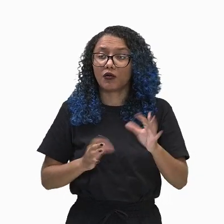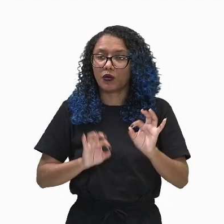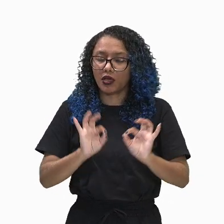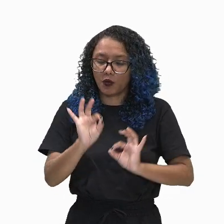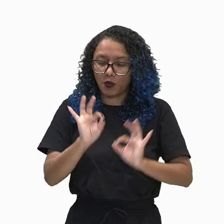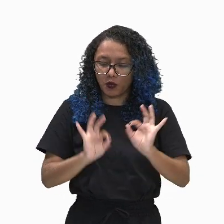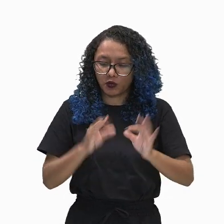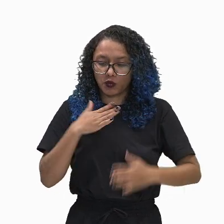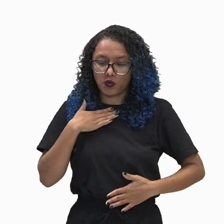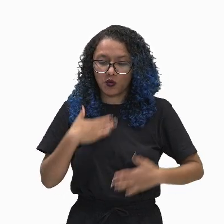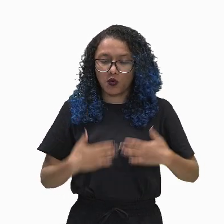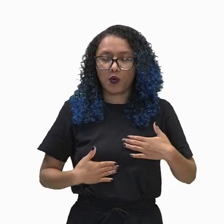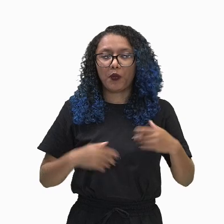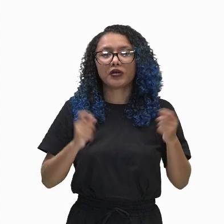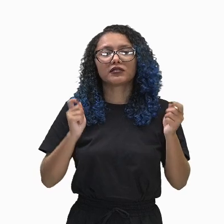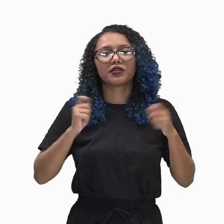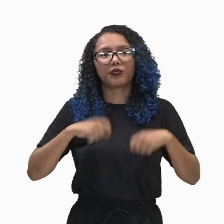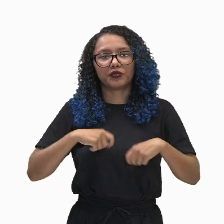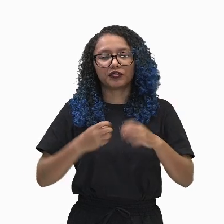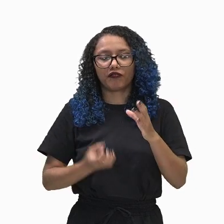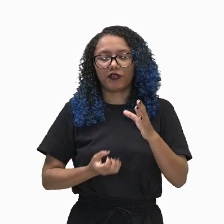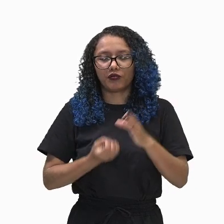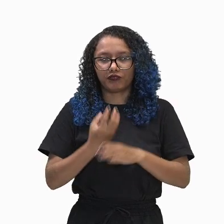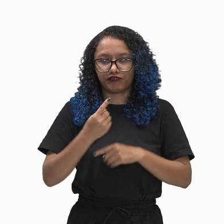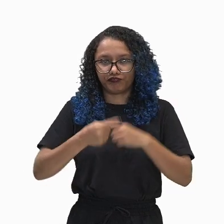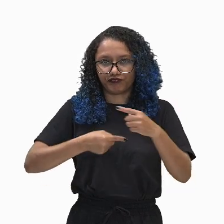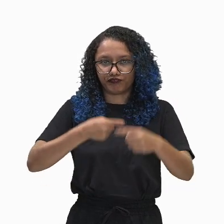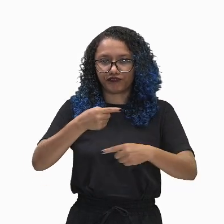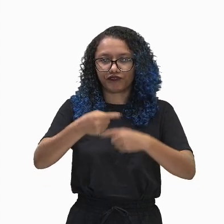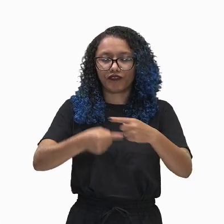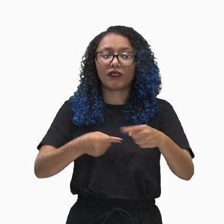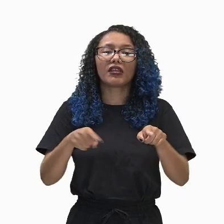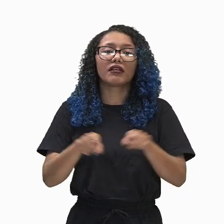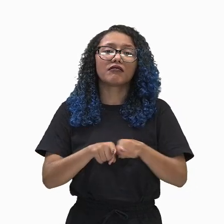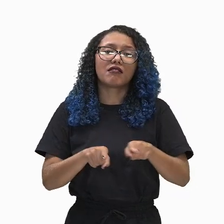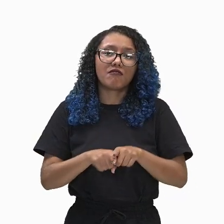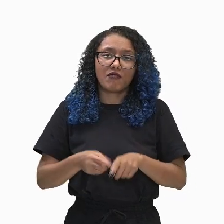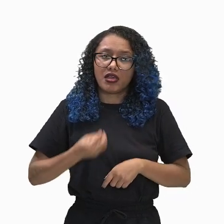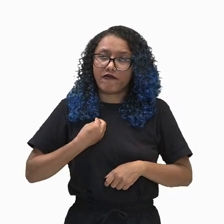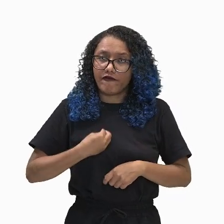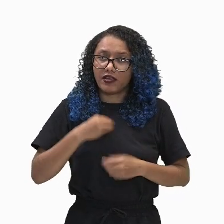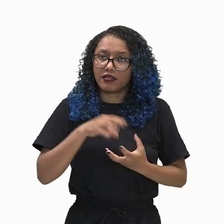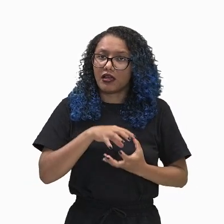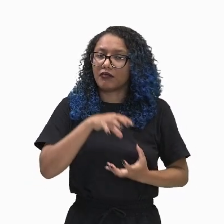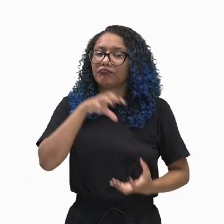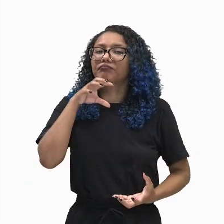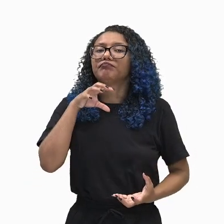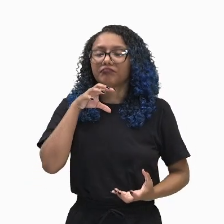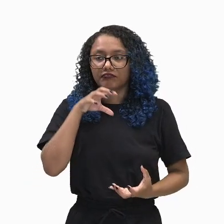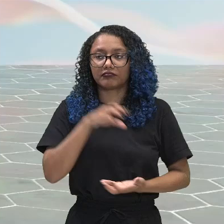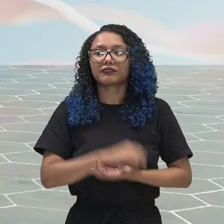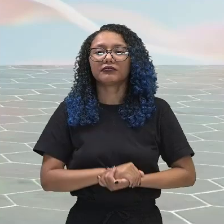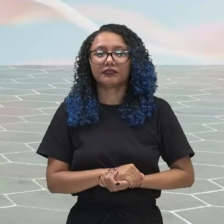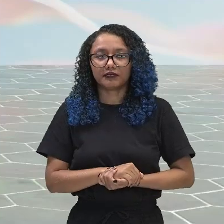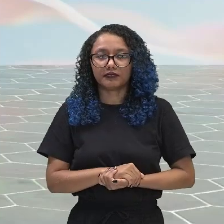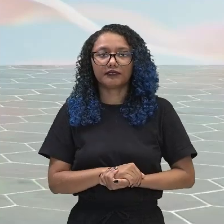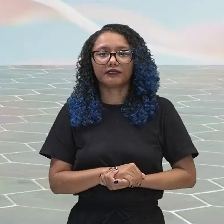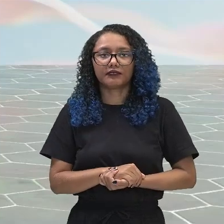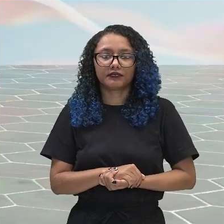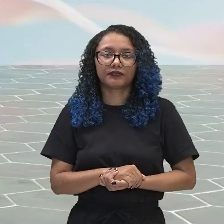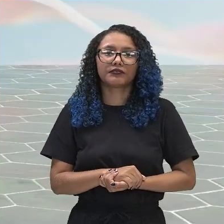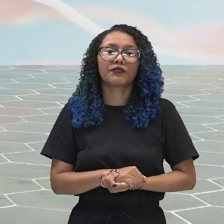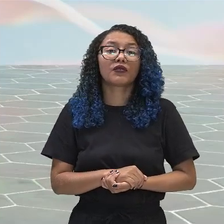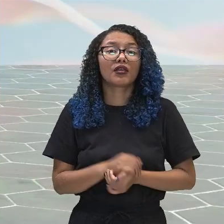reprodução sexual e a vida adulta. Então, é um período da vida do homem que tem aí muitas